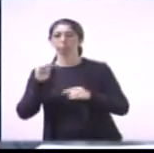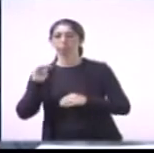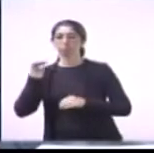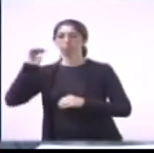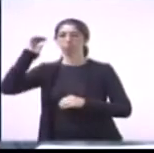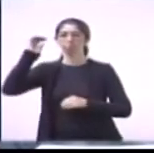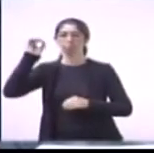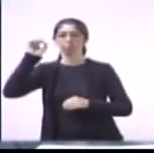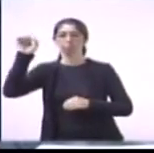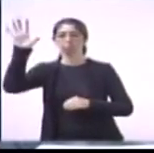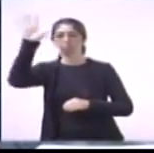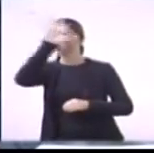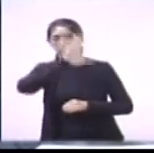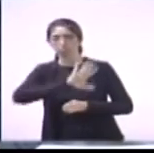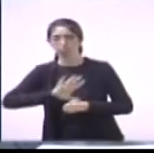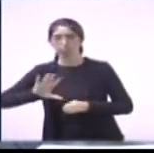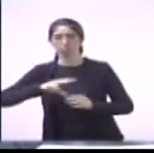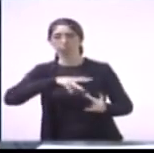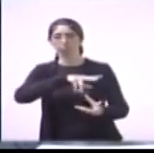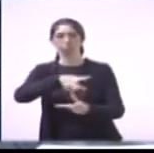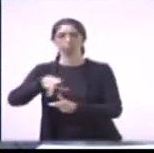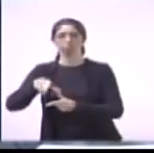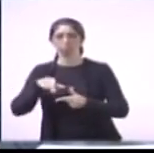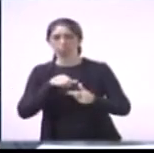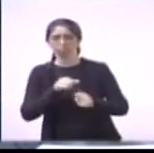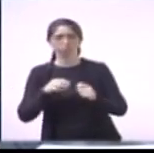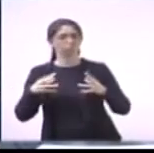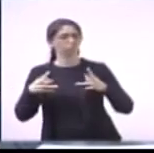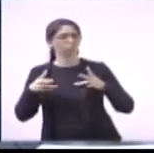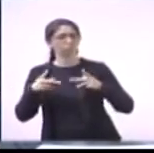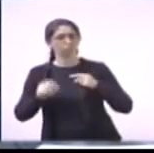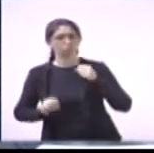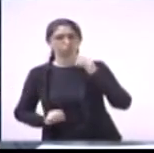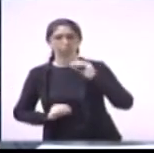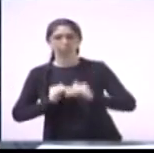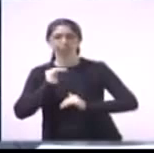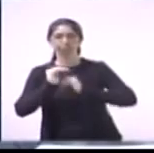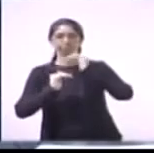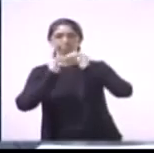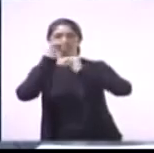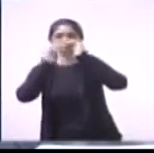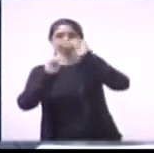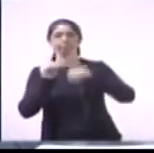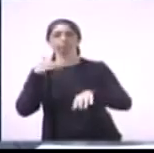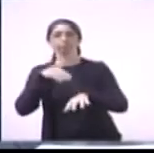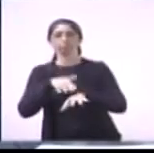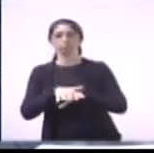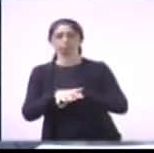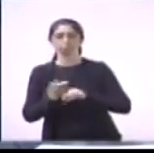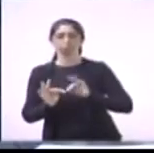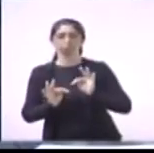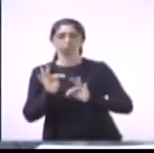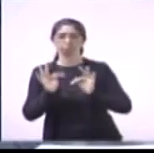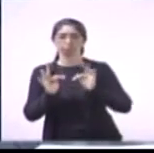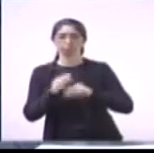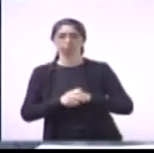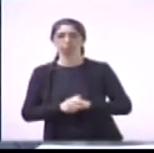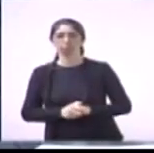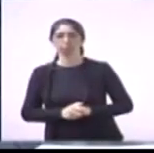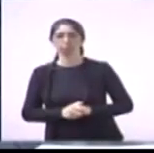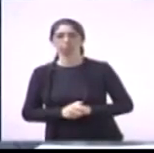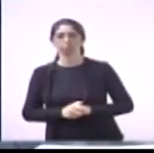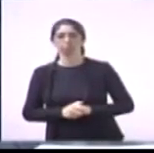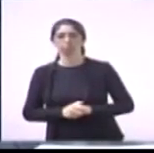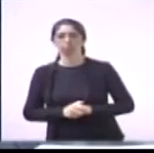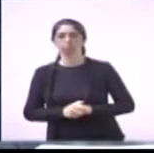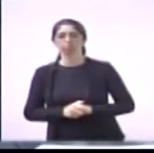mundial e nacional sobre o avanço da tecnologia e a inclusão das pessoas